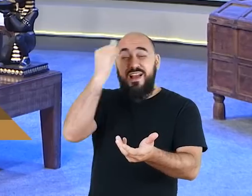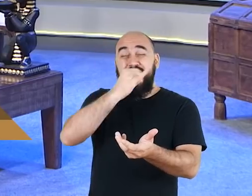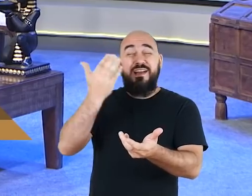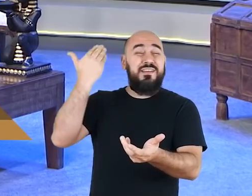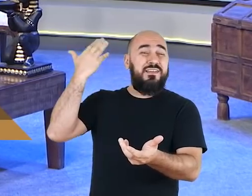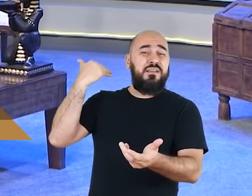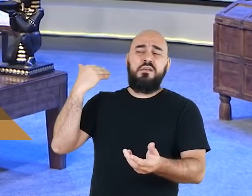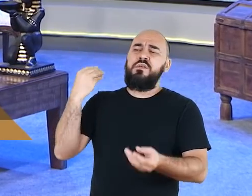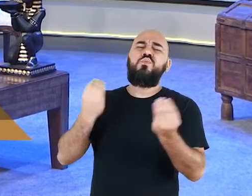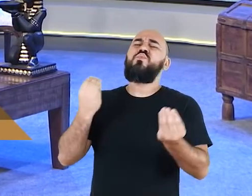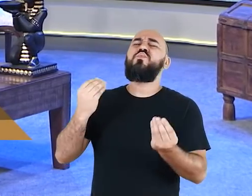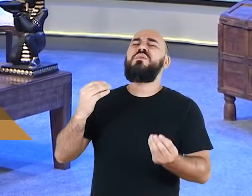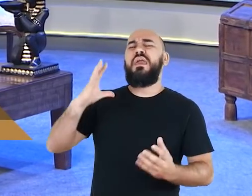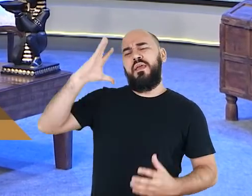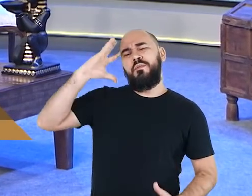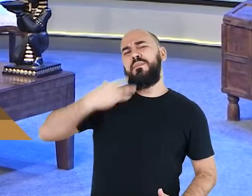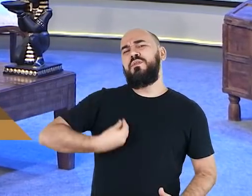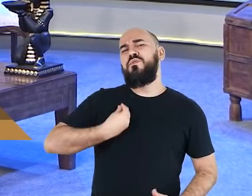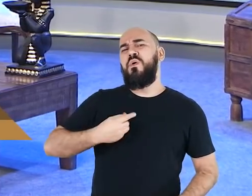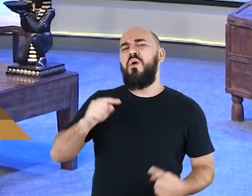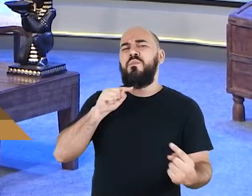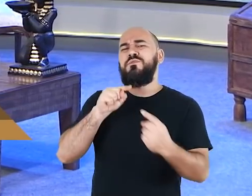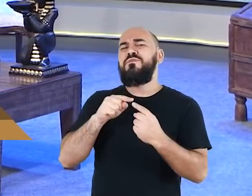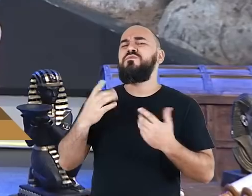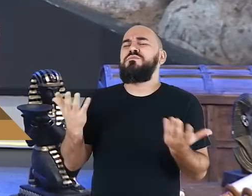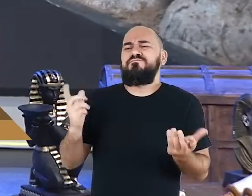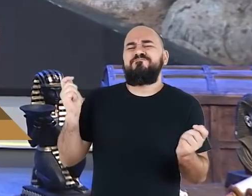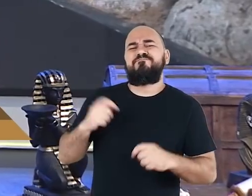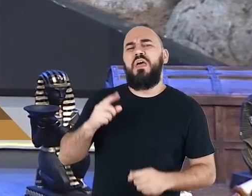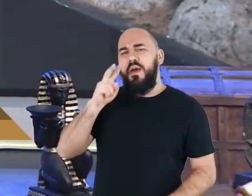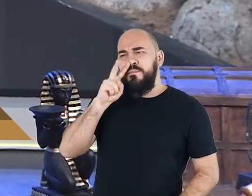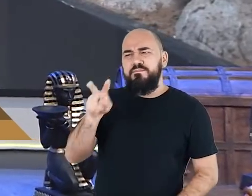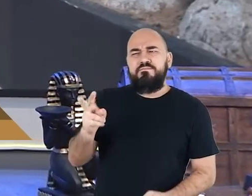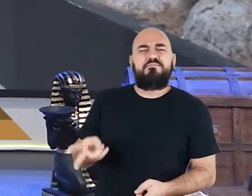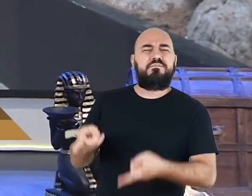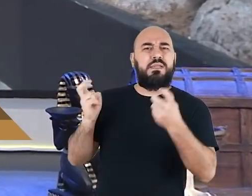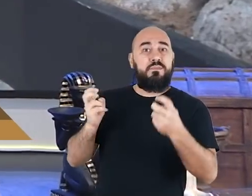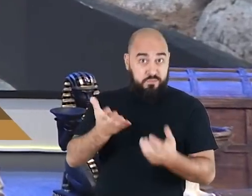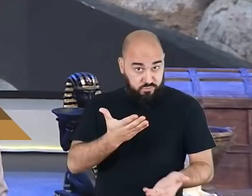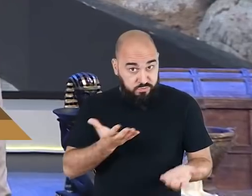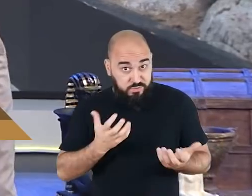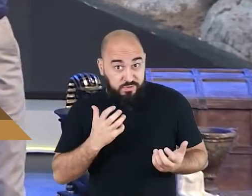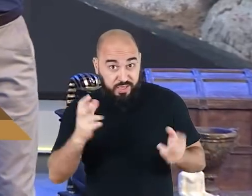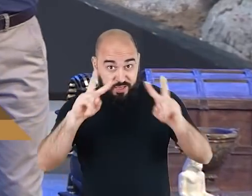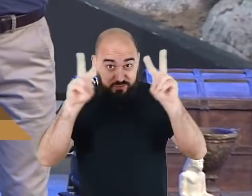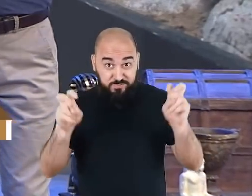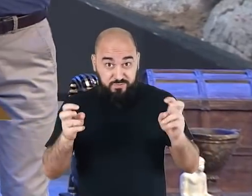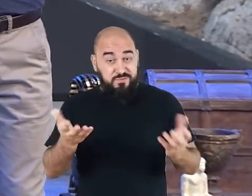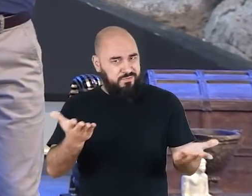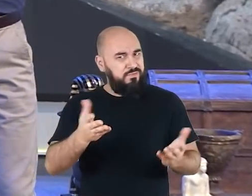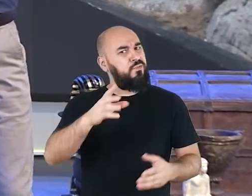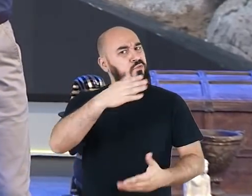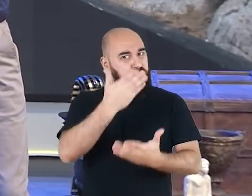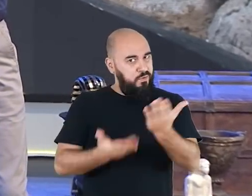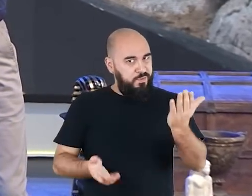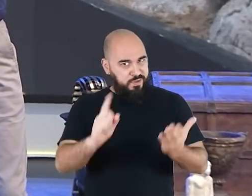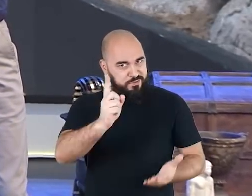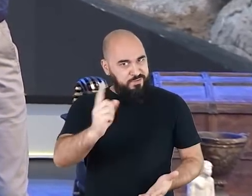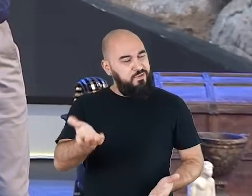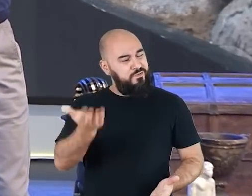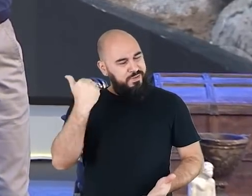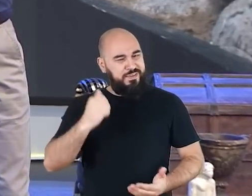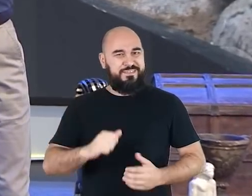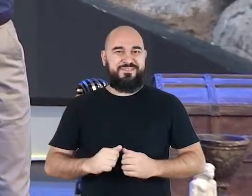significado espiritual que podemos tirar dessas maravilhas? Você gosta desse assunto? Está pronto para ele? Então não sai daí porque o Evidências